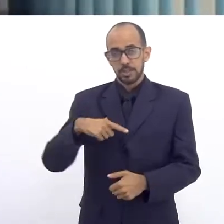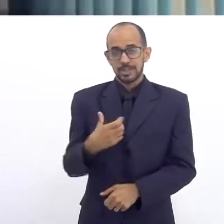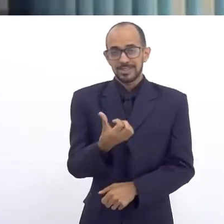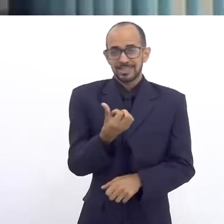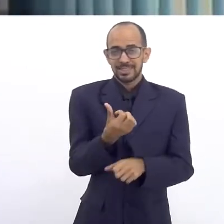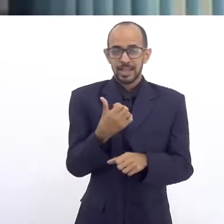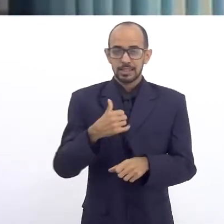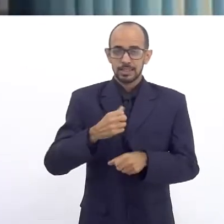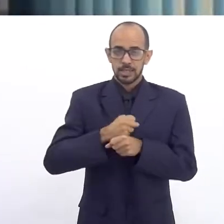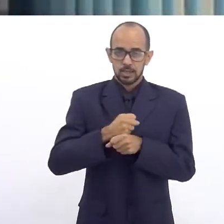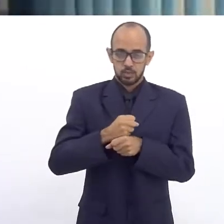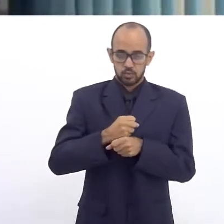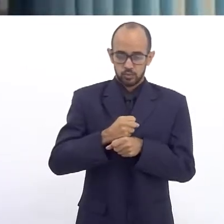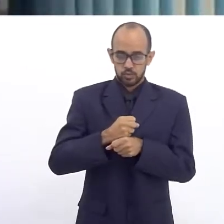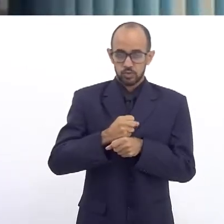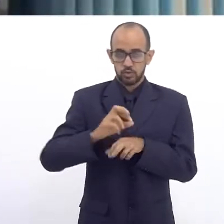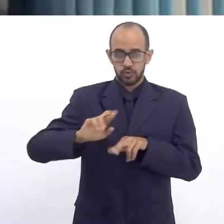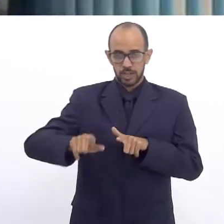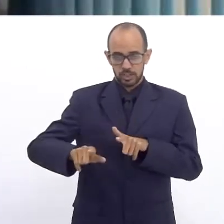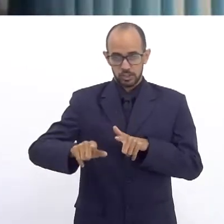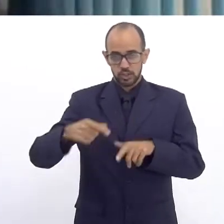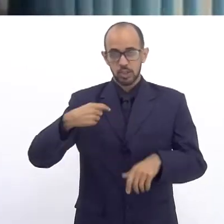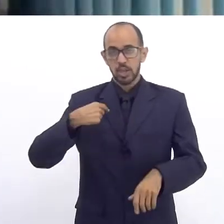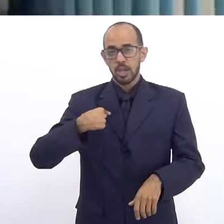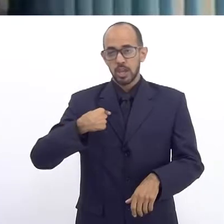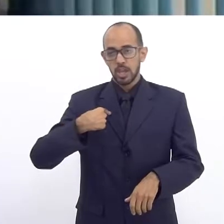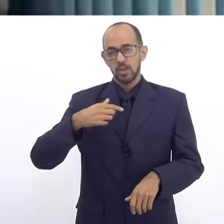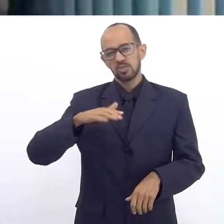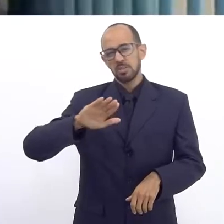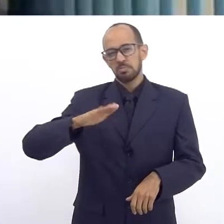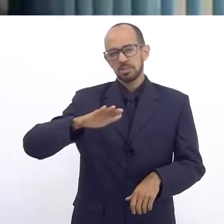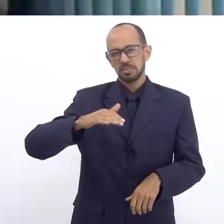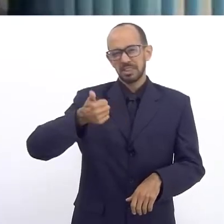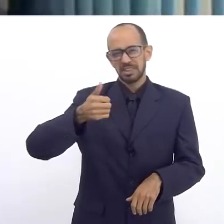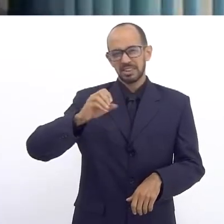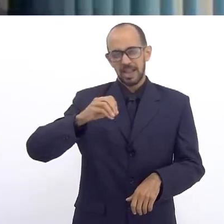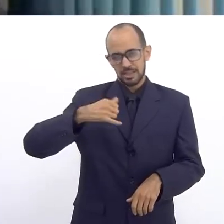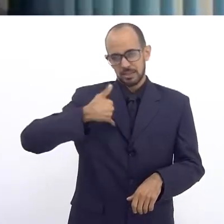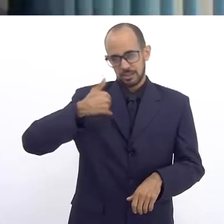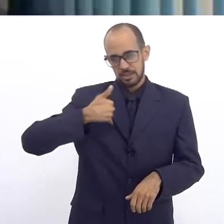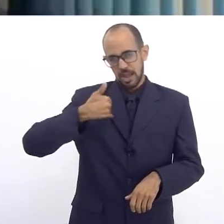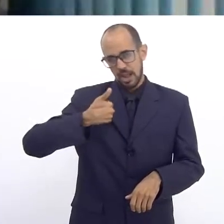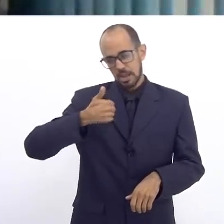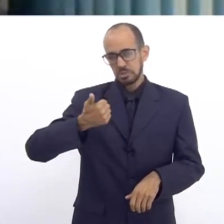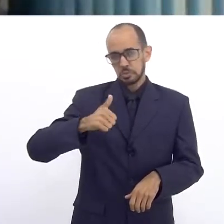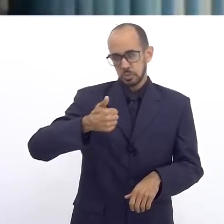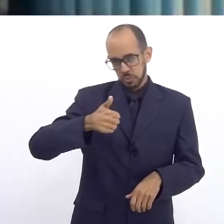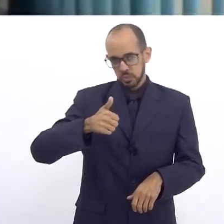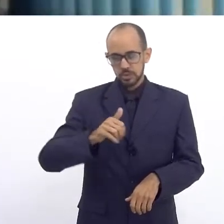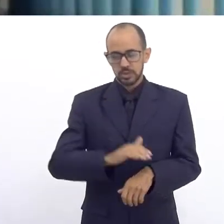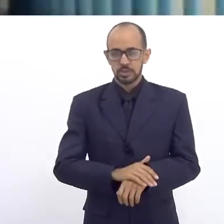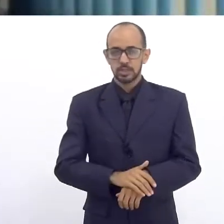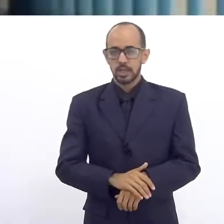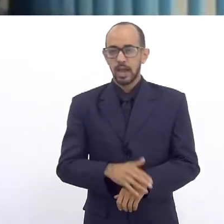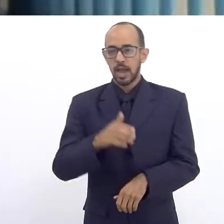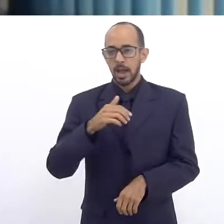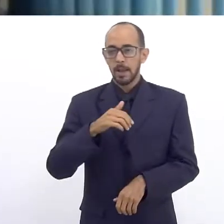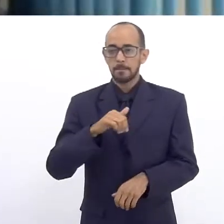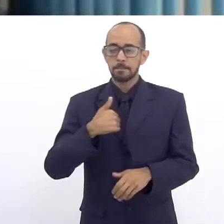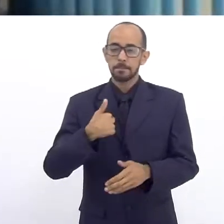temos 6 anos de diferença. Ou seja, quando eu tinha lá para os meus 10 anos,